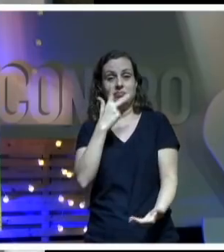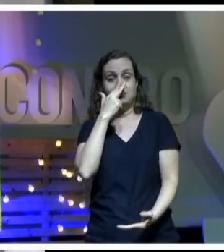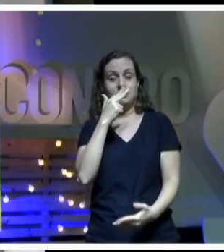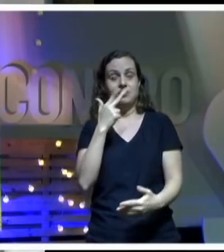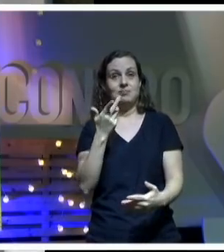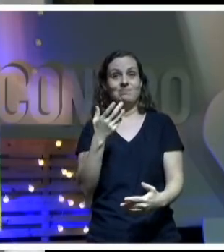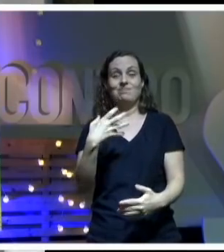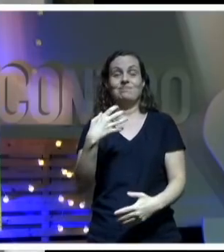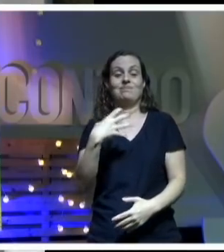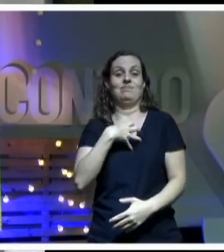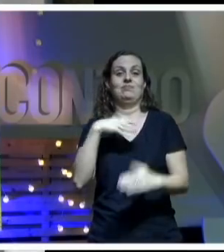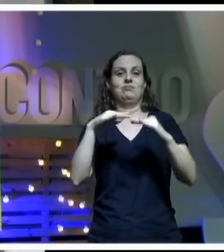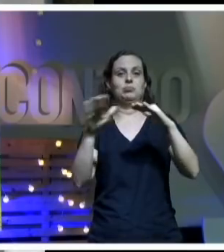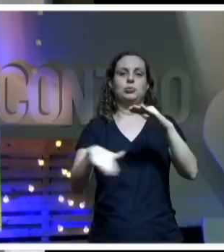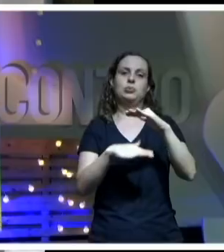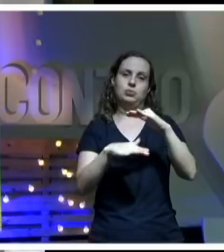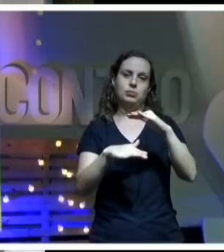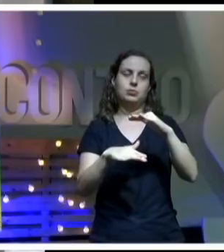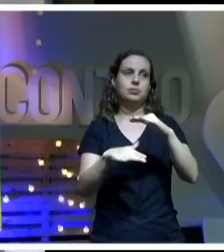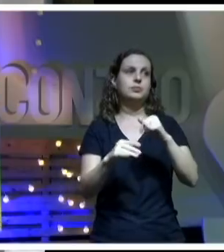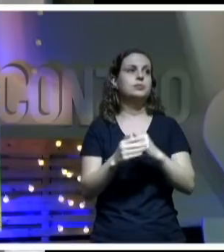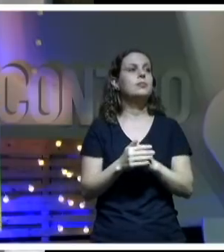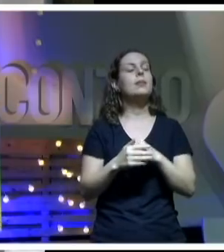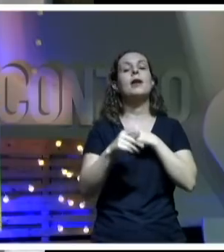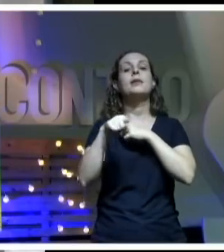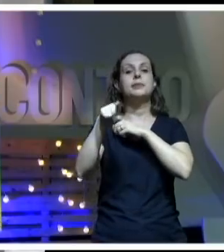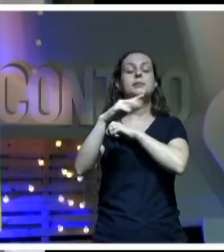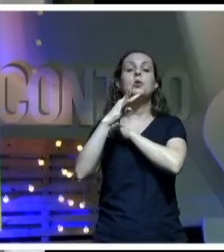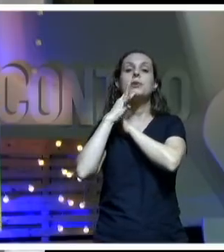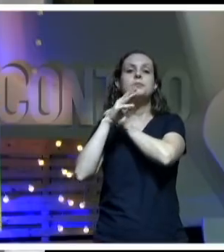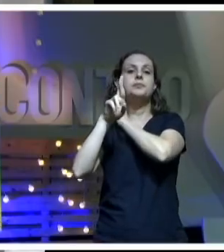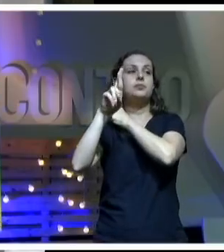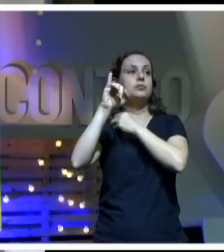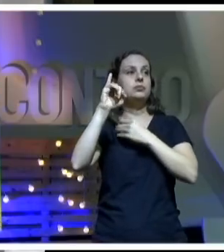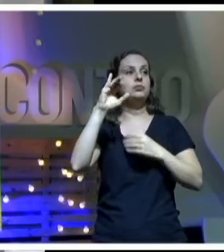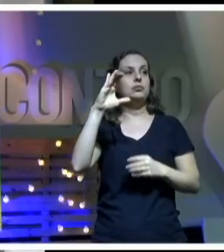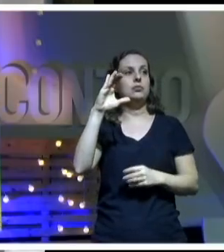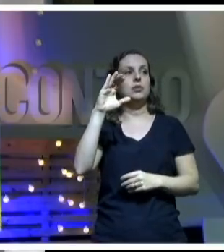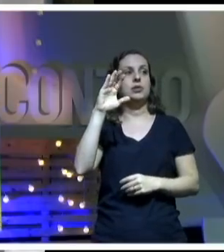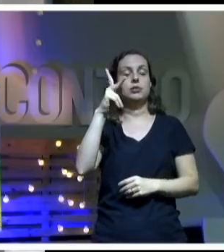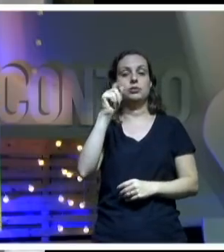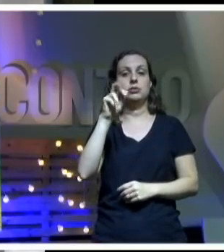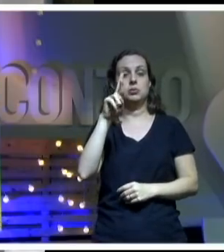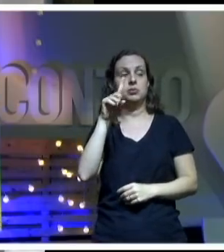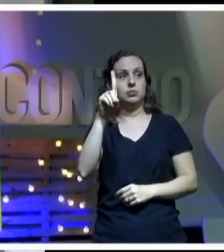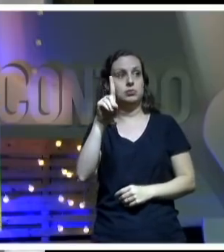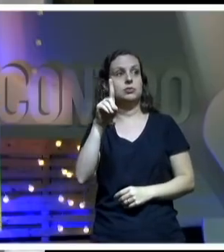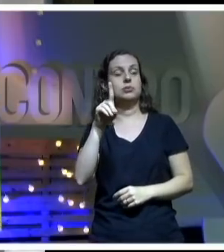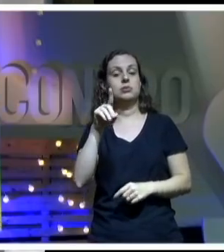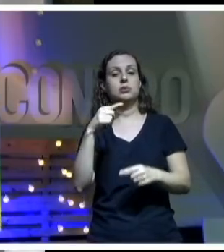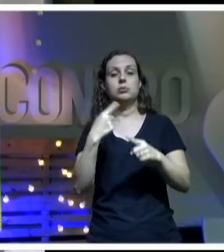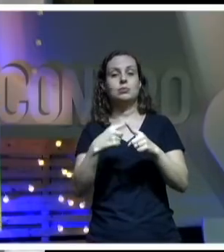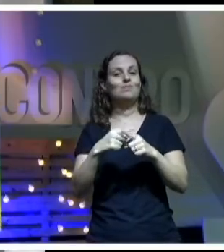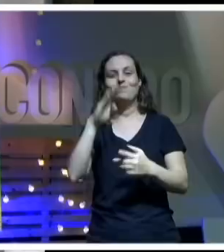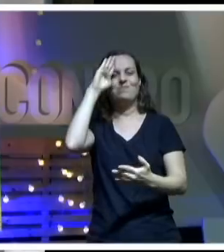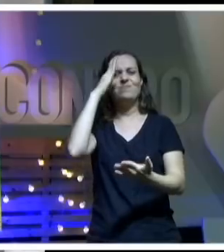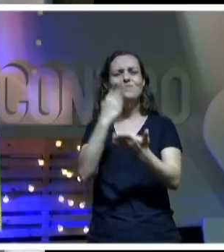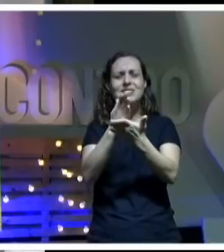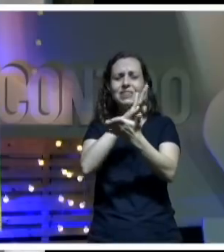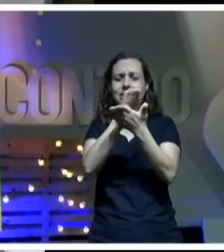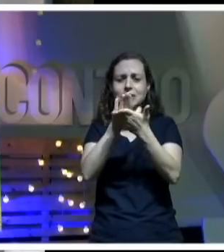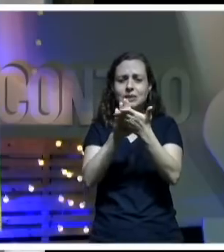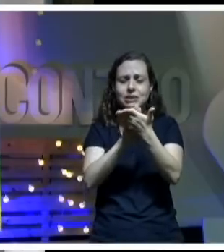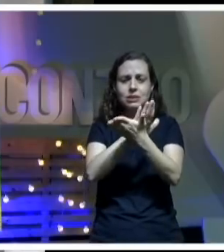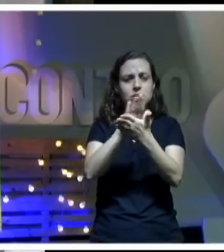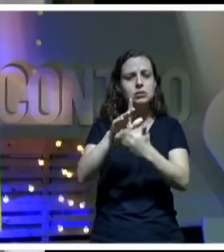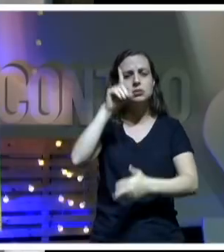o richard dawkins vocês conhecem um grande ateu inglês professor de biologia um dos cavaleiros do apocalipse do ateísmo uma vez escreveu uma carta